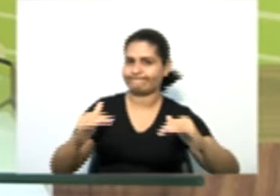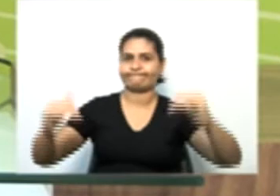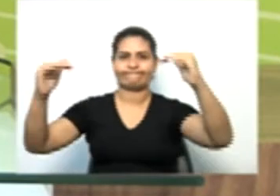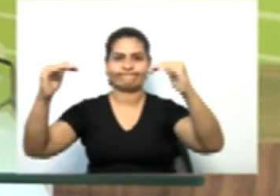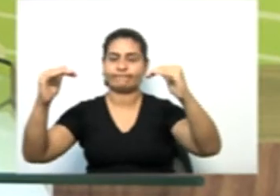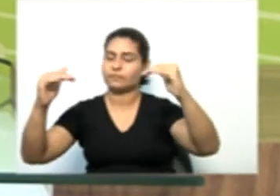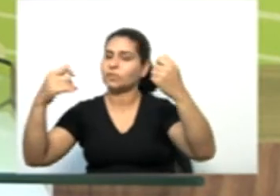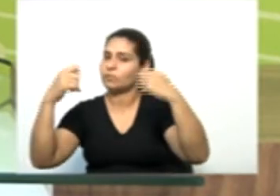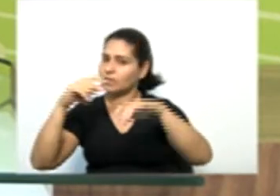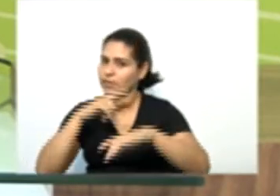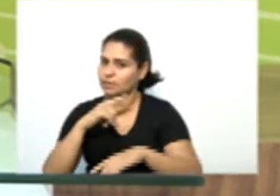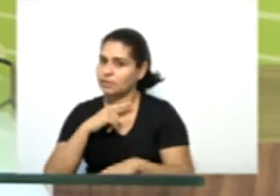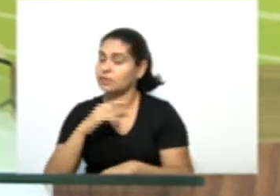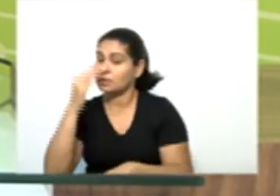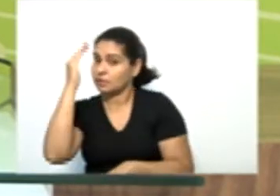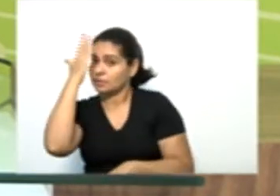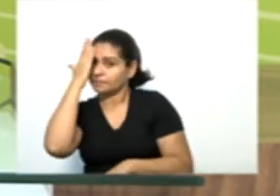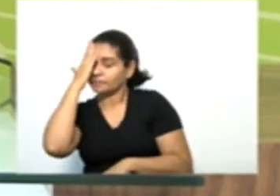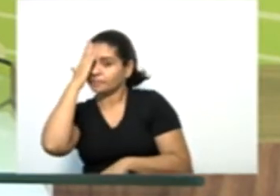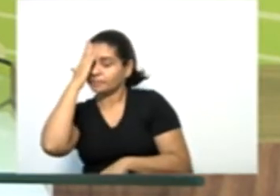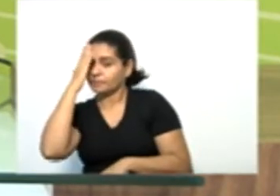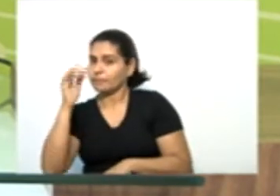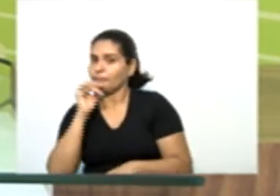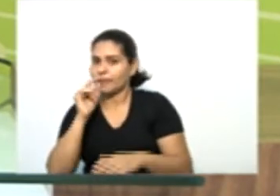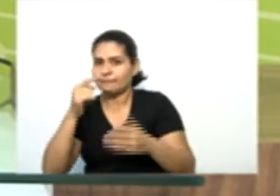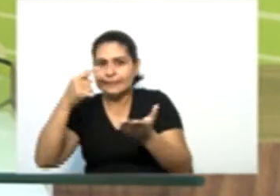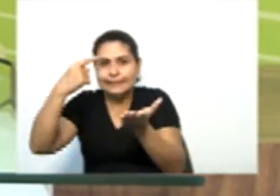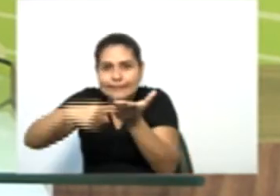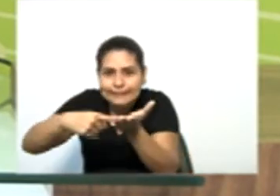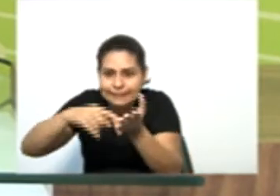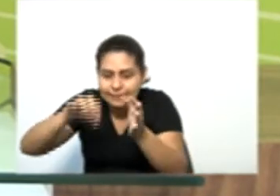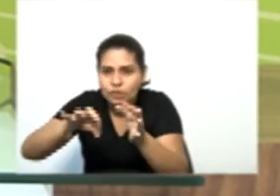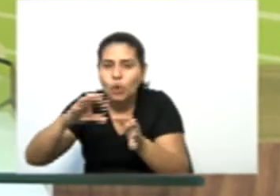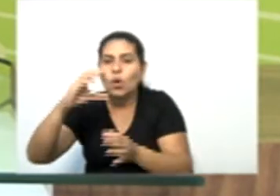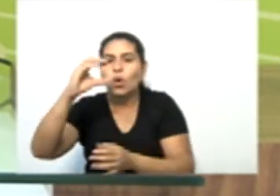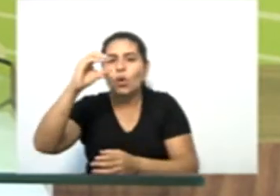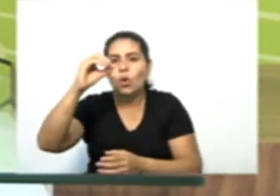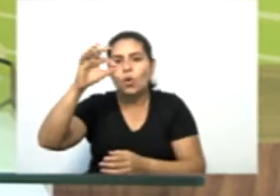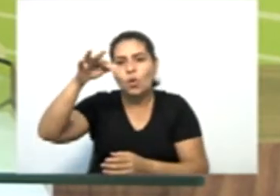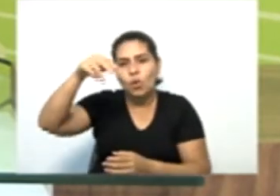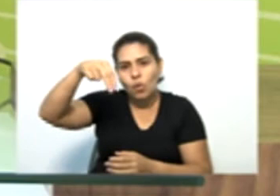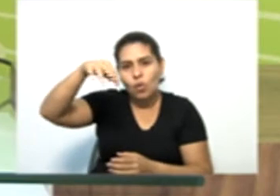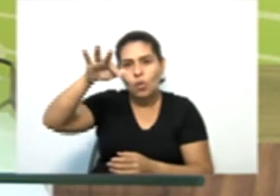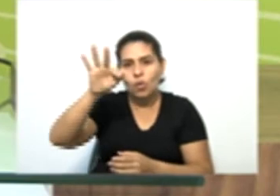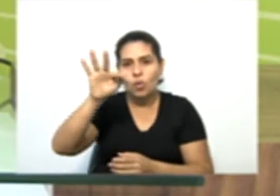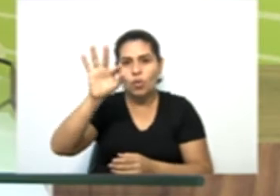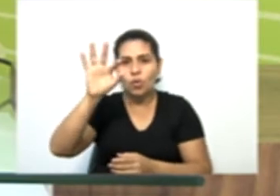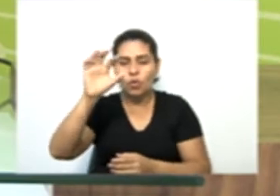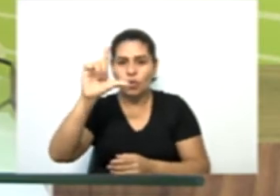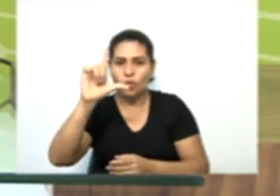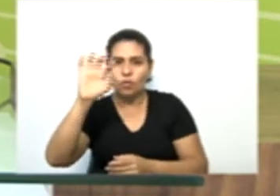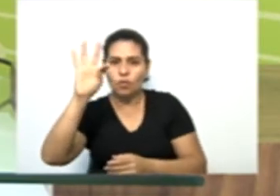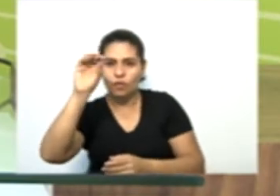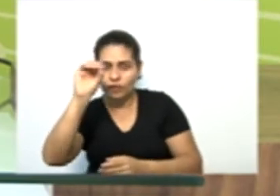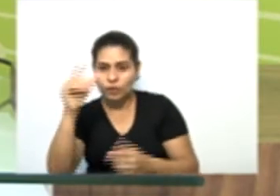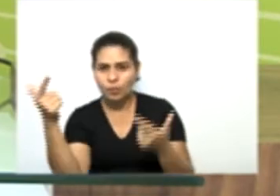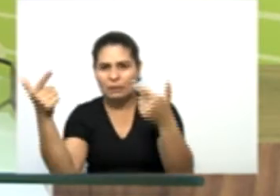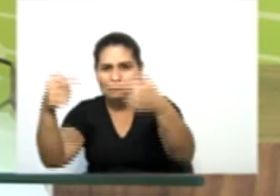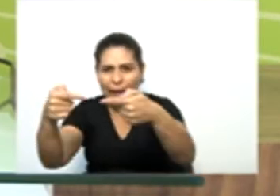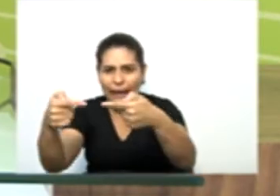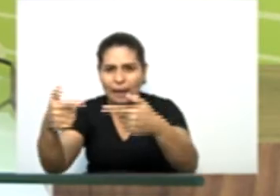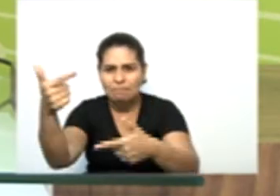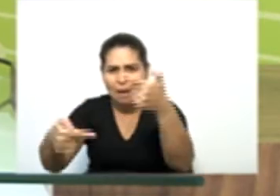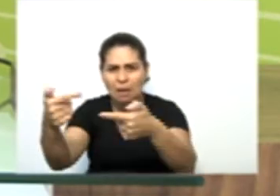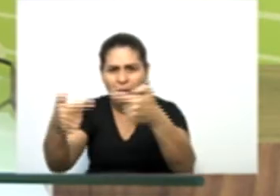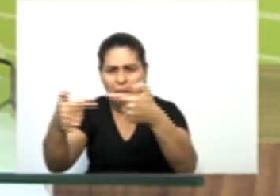sentido. Então, a gente não vai levar o pé da letra essa questão do conflito na questão de guerra, de embate físico,